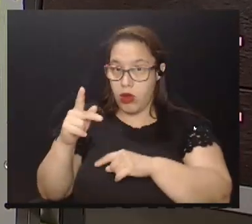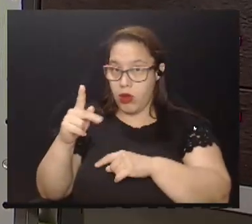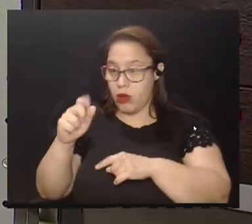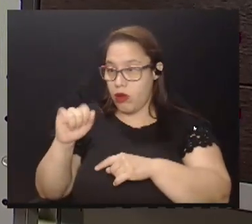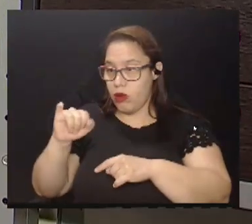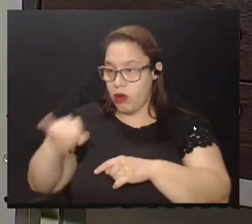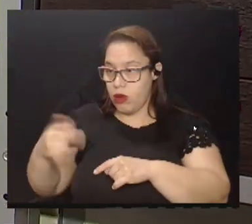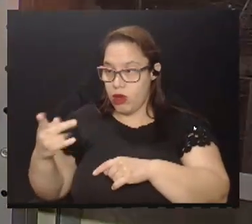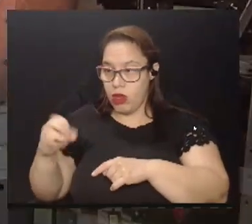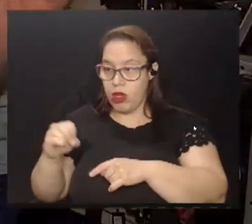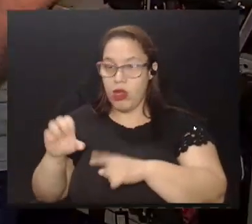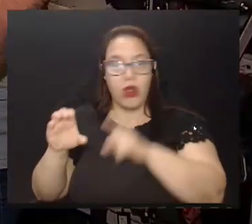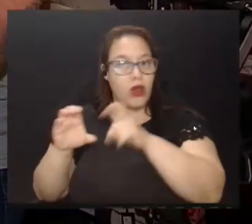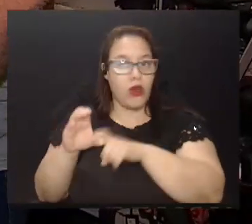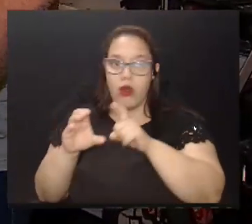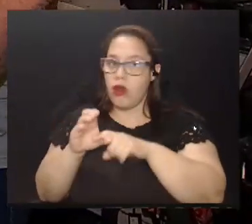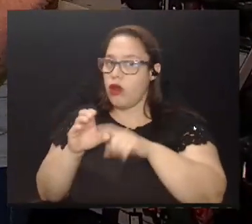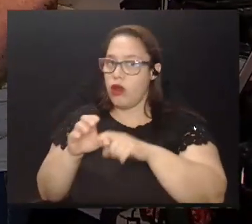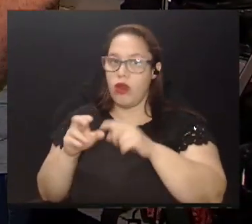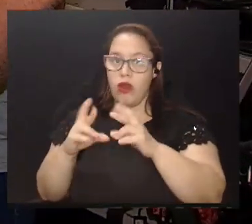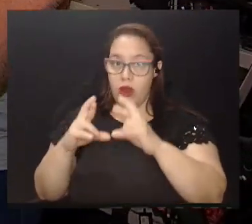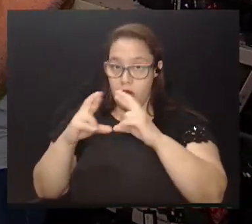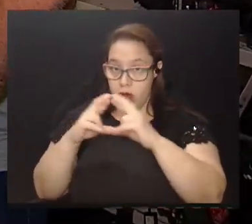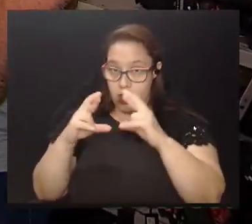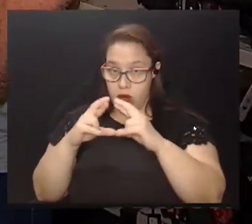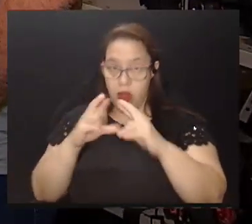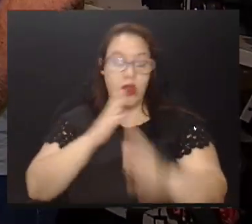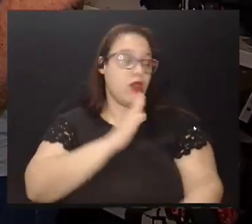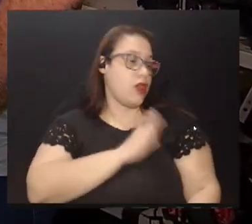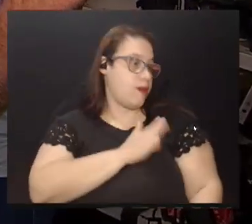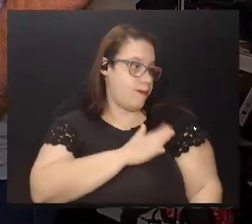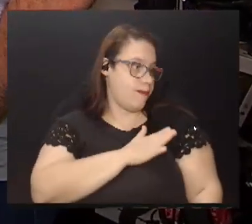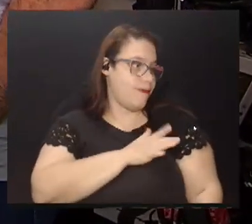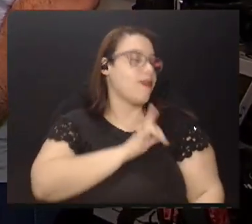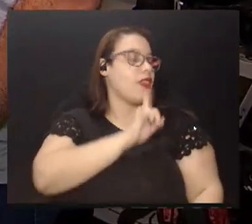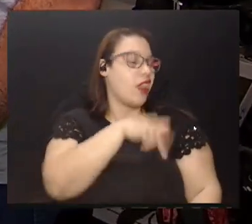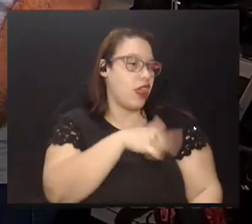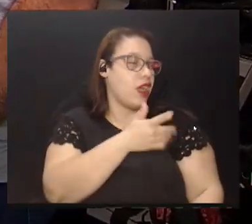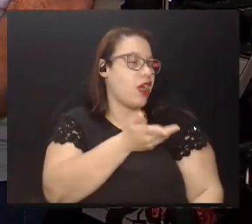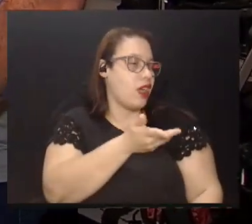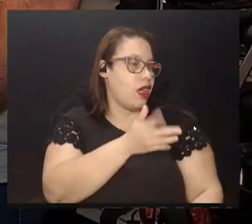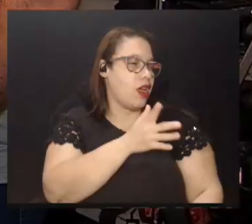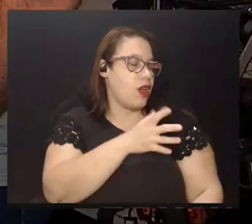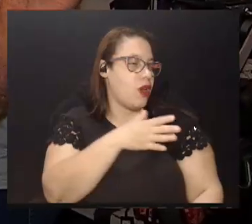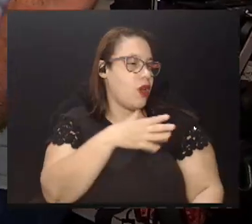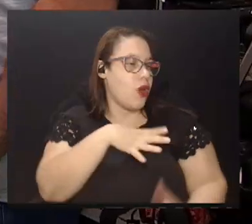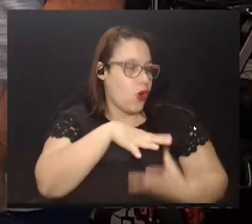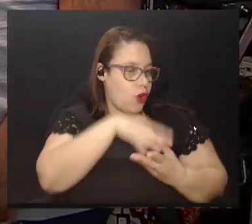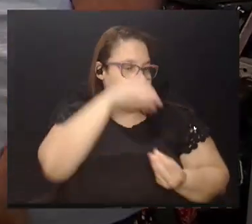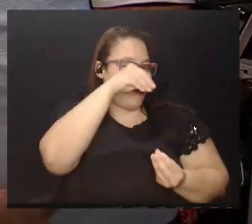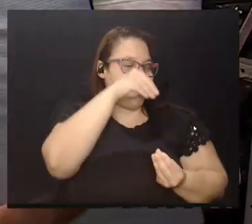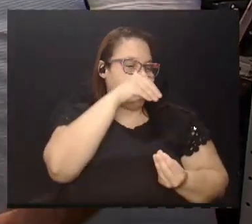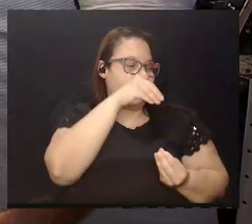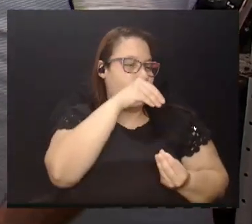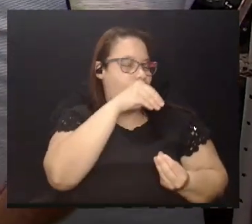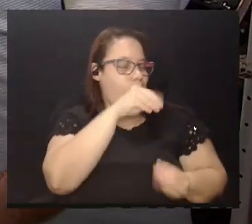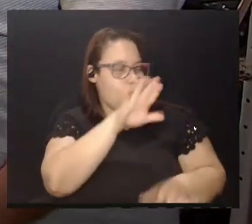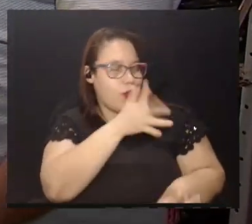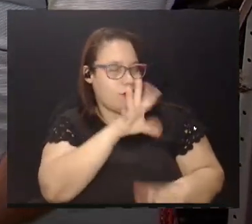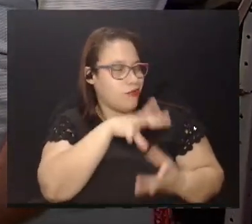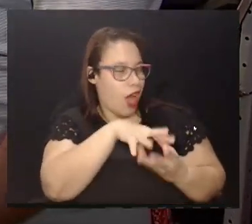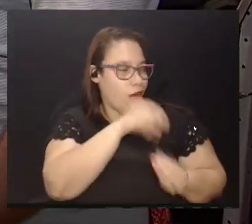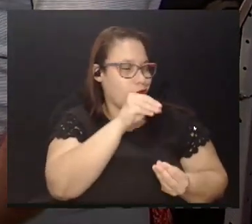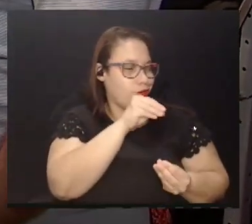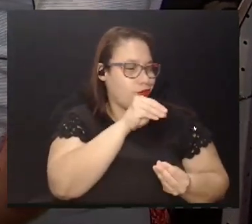Google para viver. Bom, esse é o coração, então. Eu diria que é a alma, o coração é a produção, né? Isso aqui é onde todos os nossos projetos,